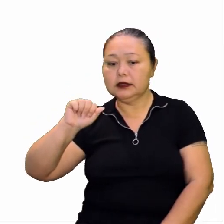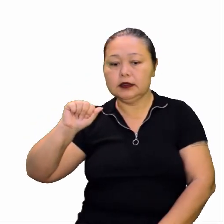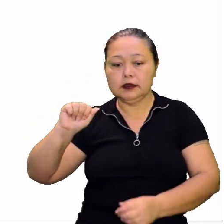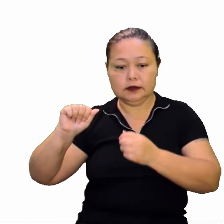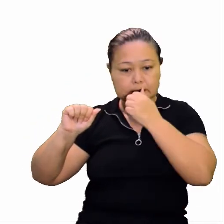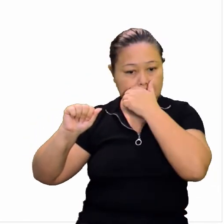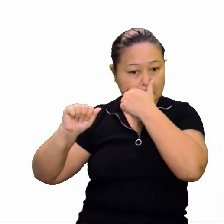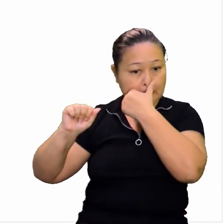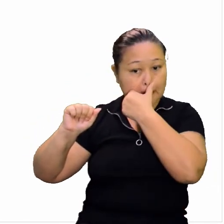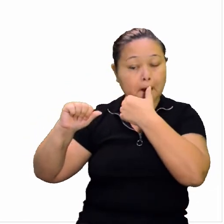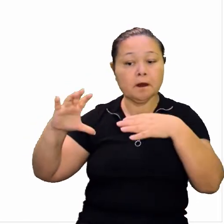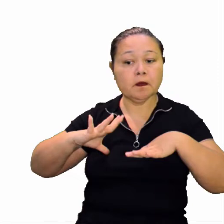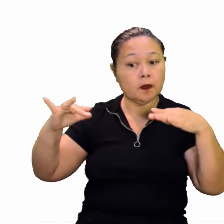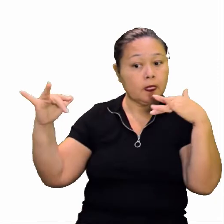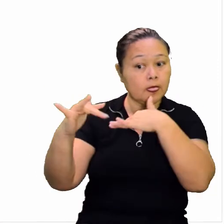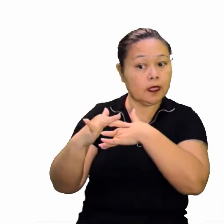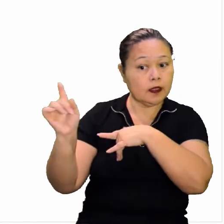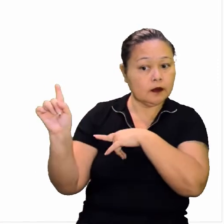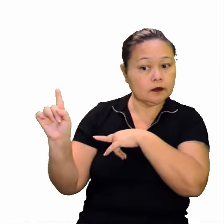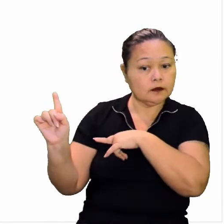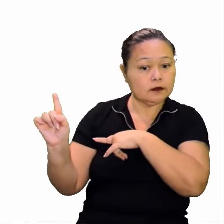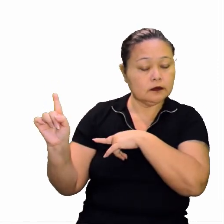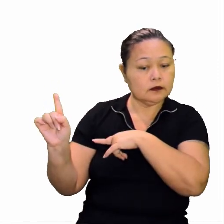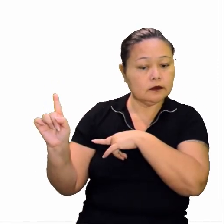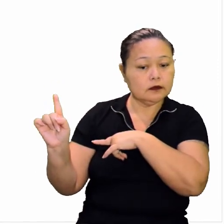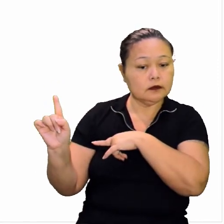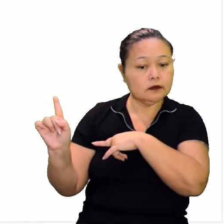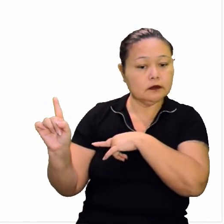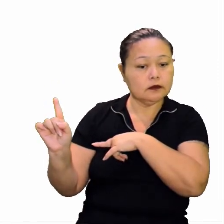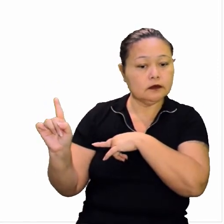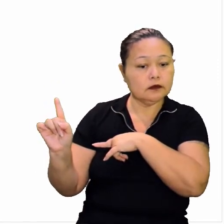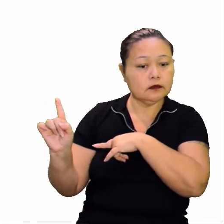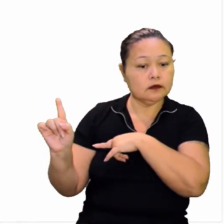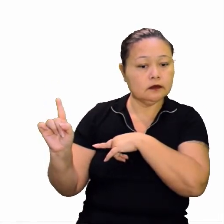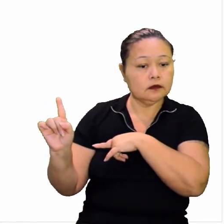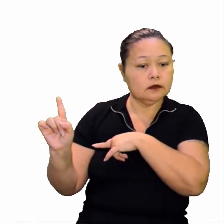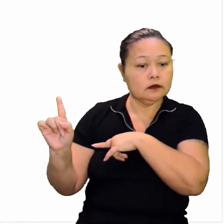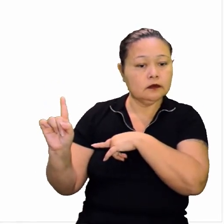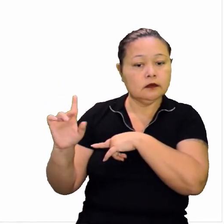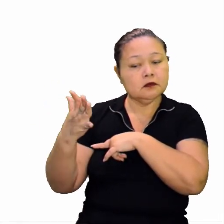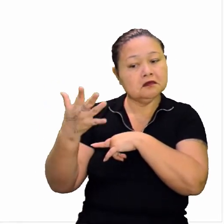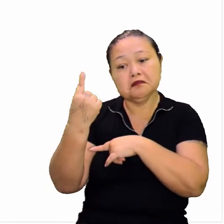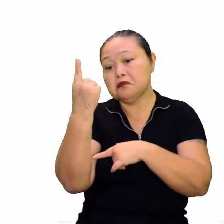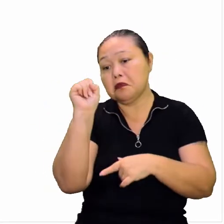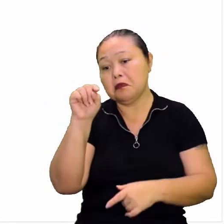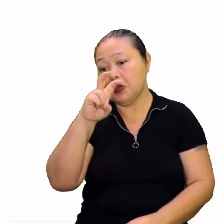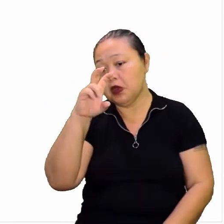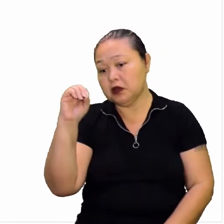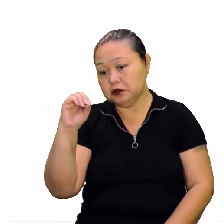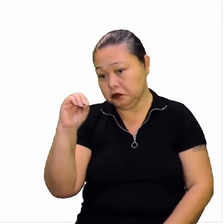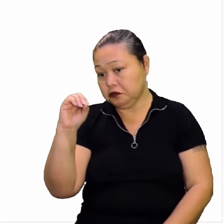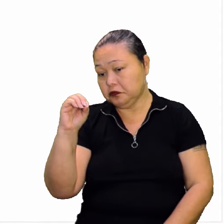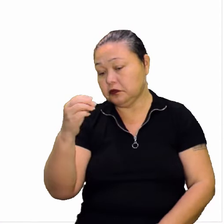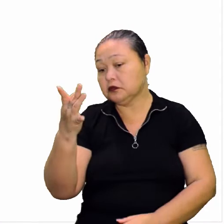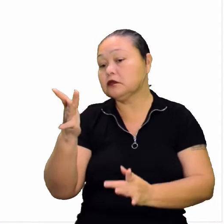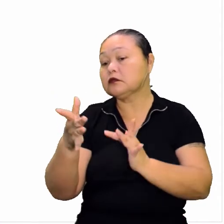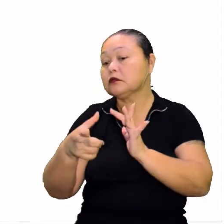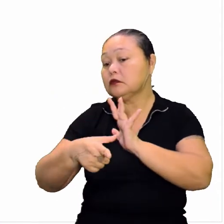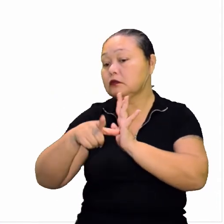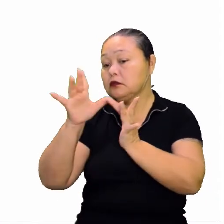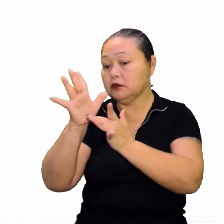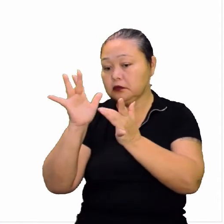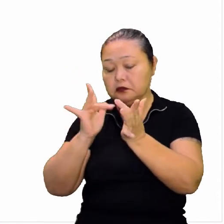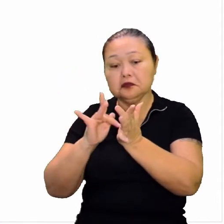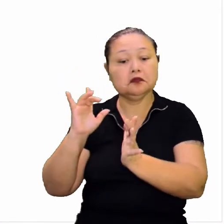As principais cidades aqui, ó. Nós estamos aí há 1.500 anos, antes de Cristo, e já